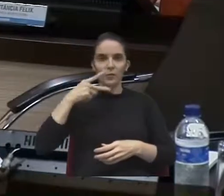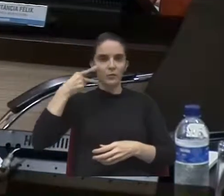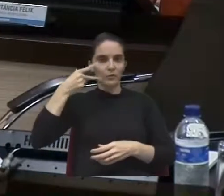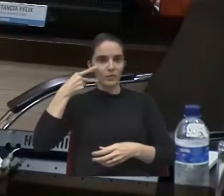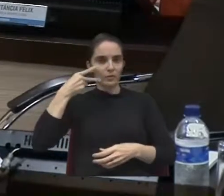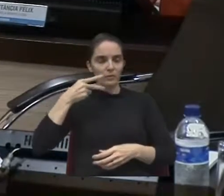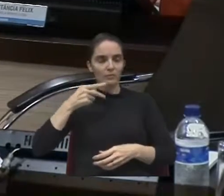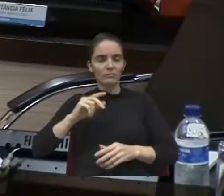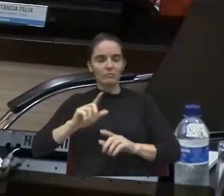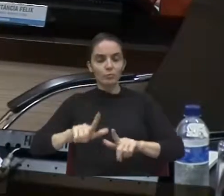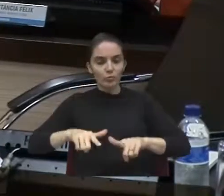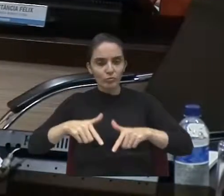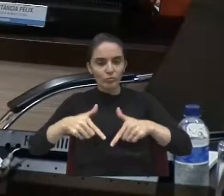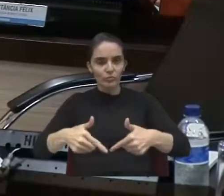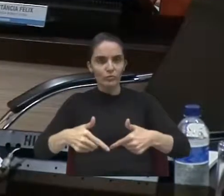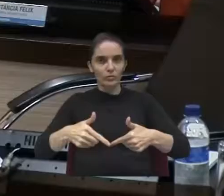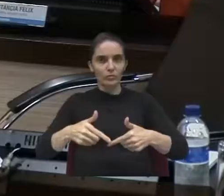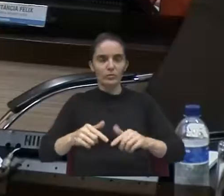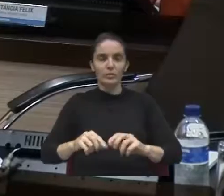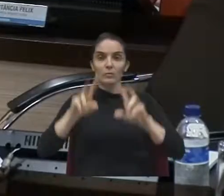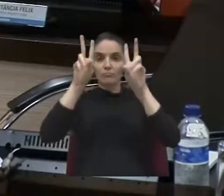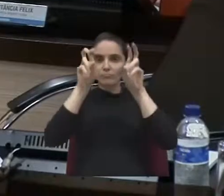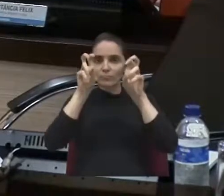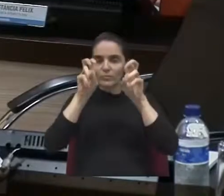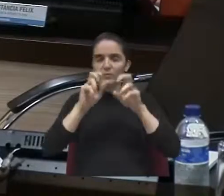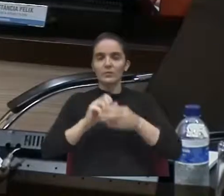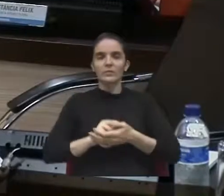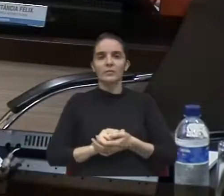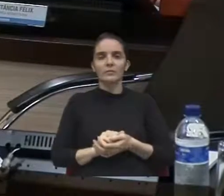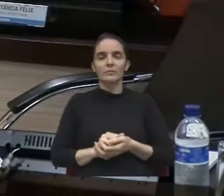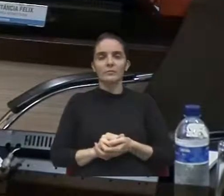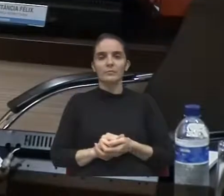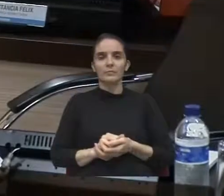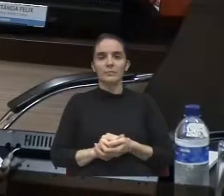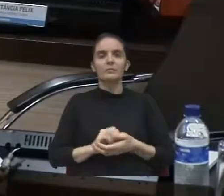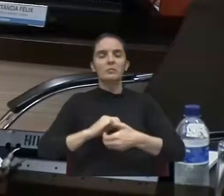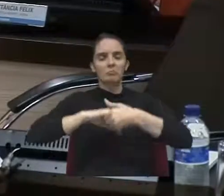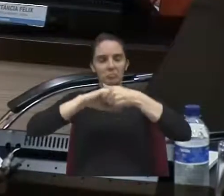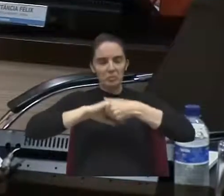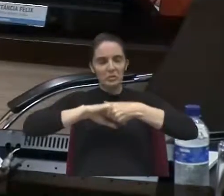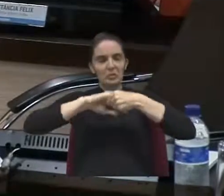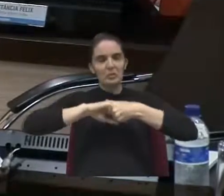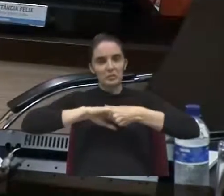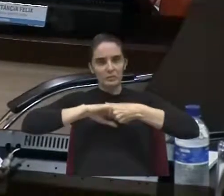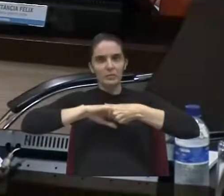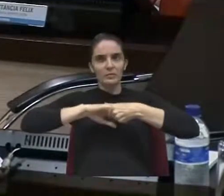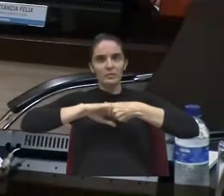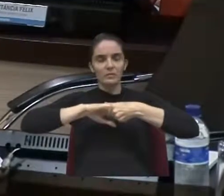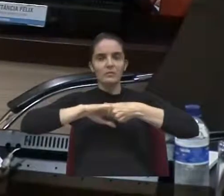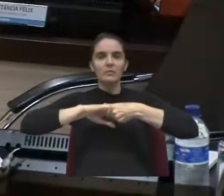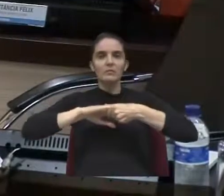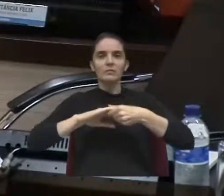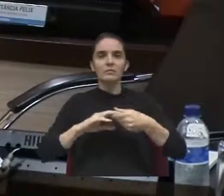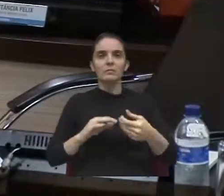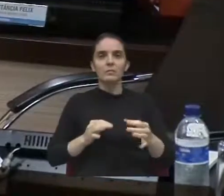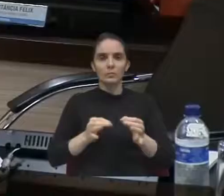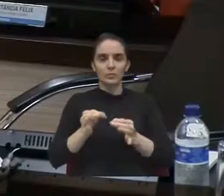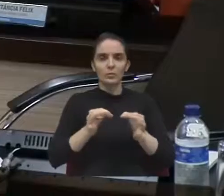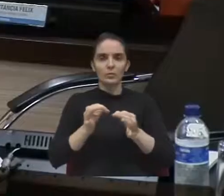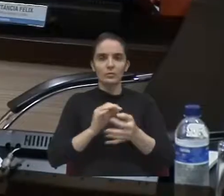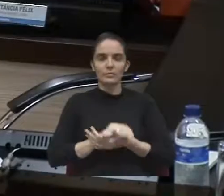em determinadas causas e ter o reconhecimento nelas. Então, parabéns pela propositura. Pode me dar uma parte? Claro.